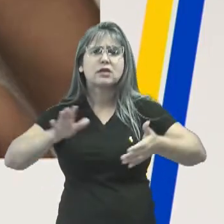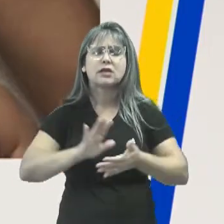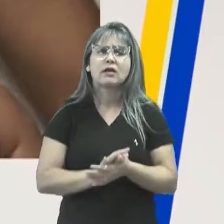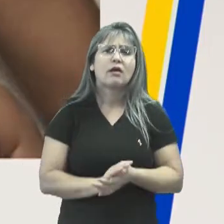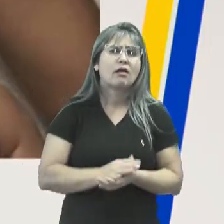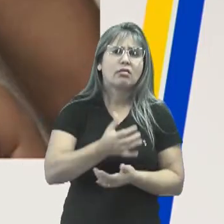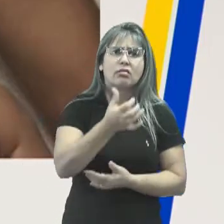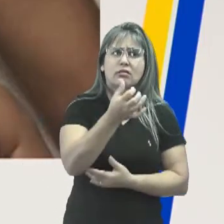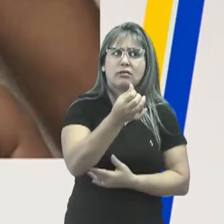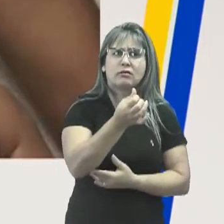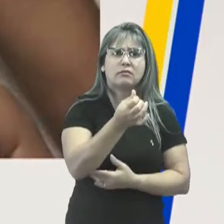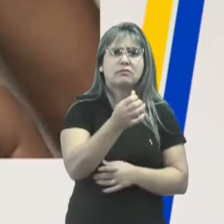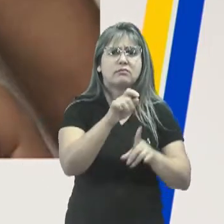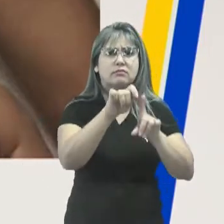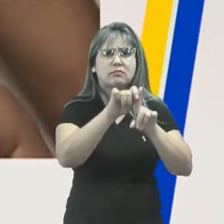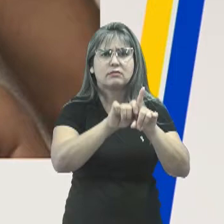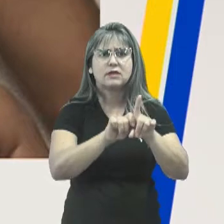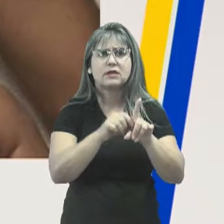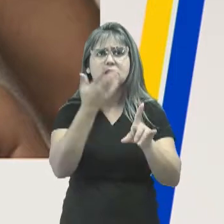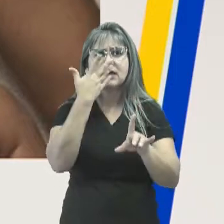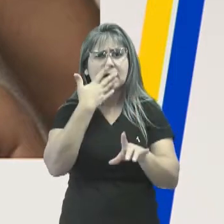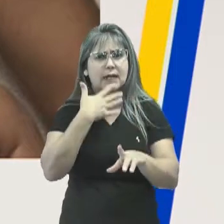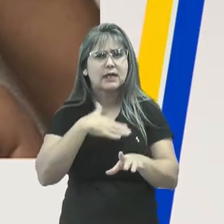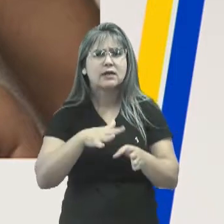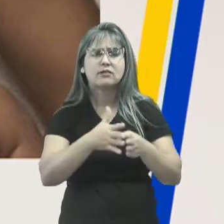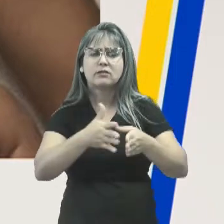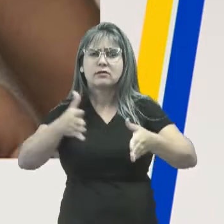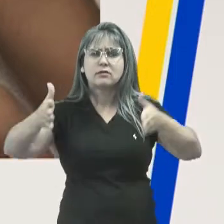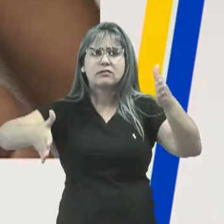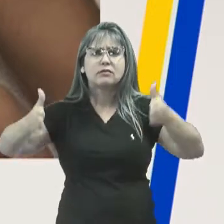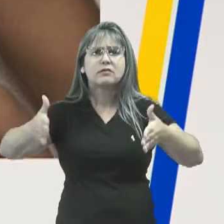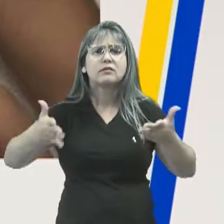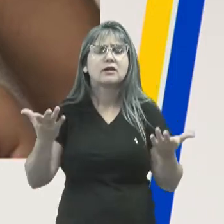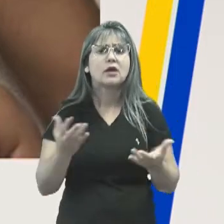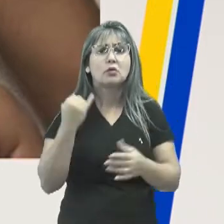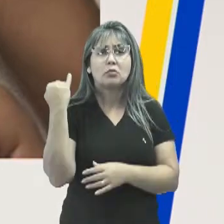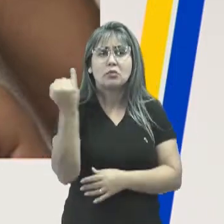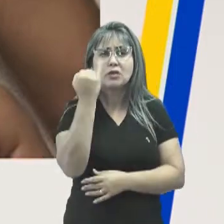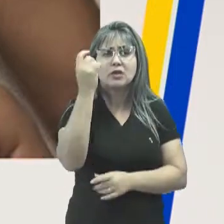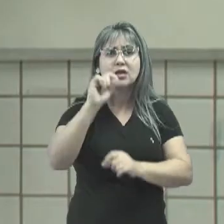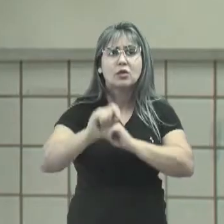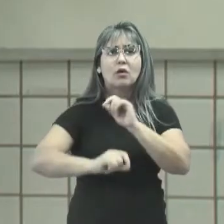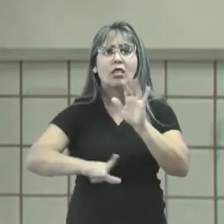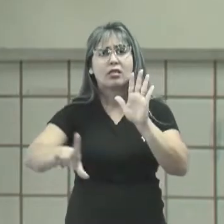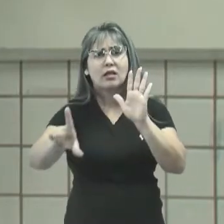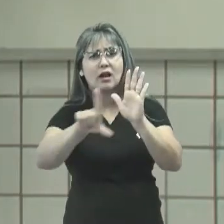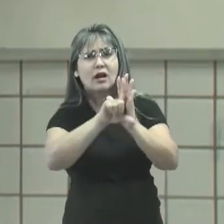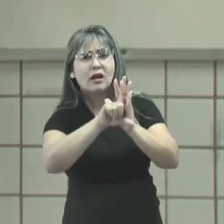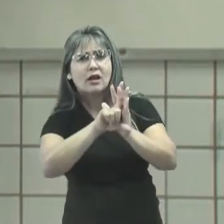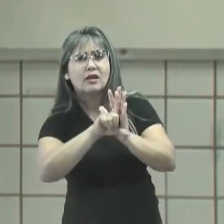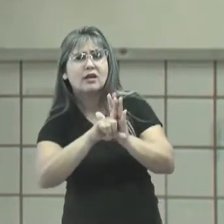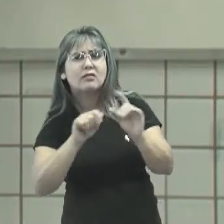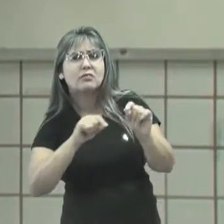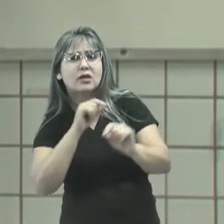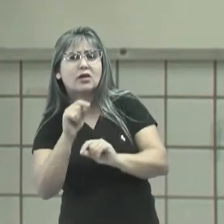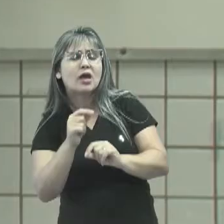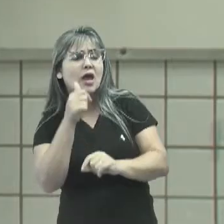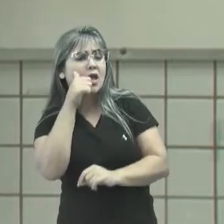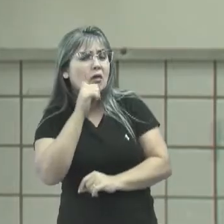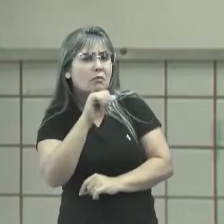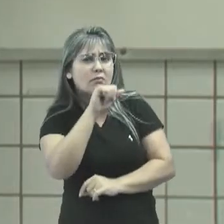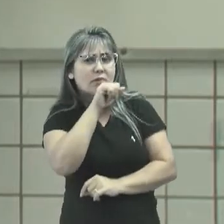termos de legislação para que a mãe tenha mais esse amparo legal e não e